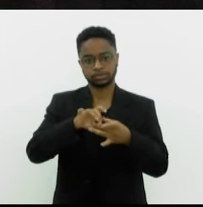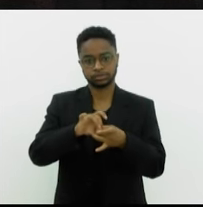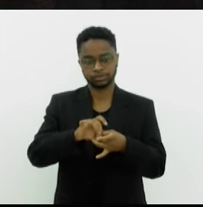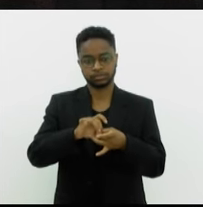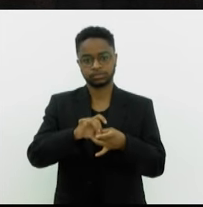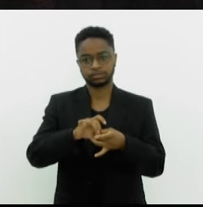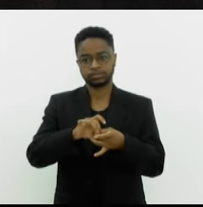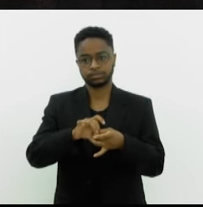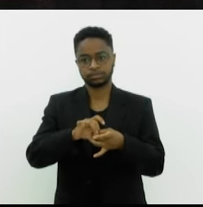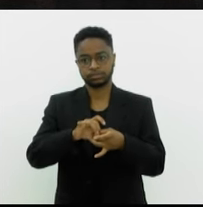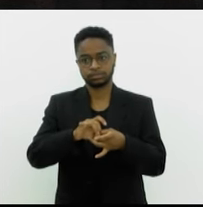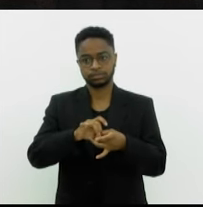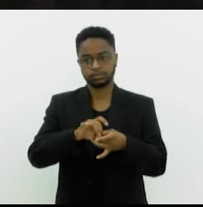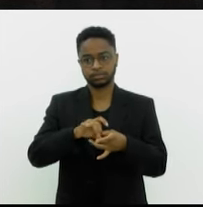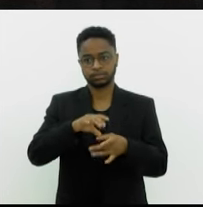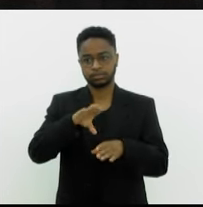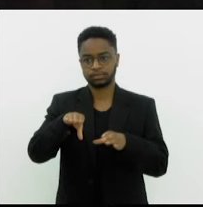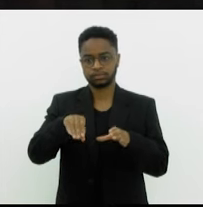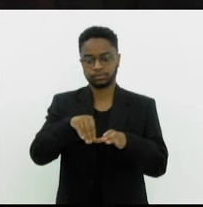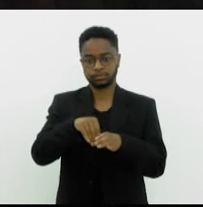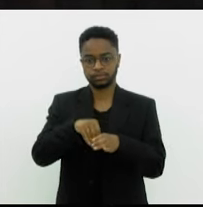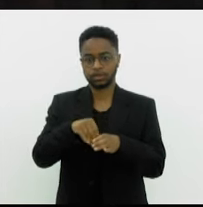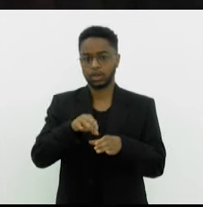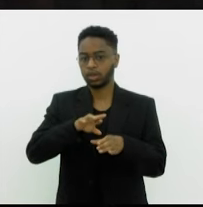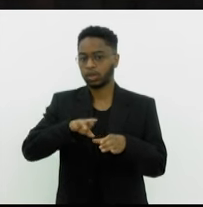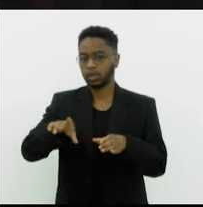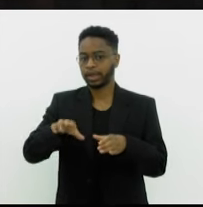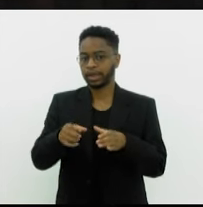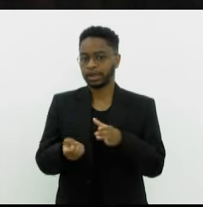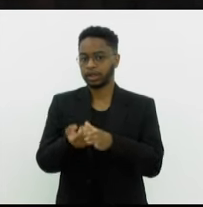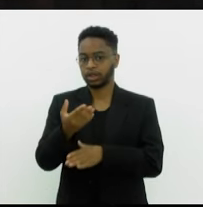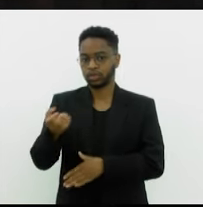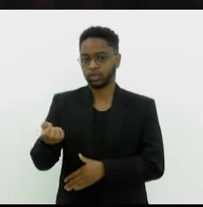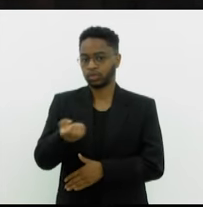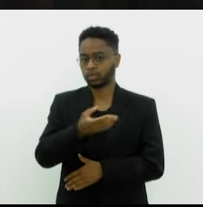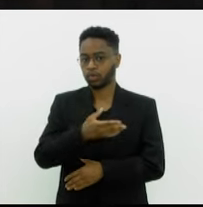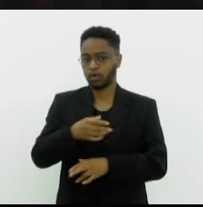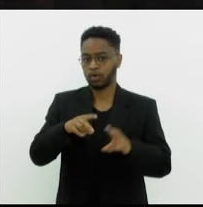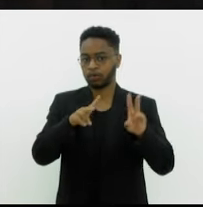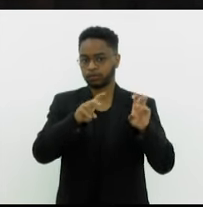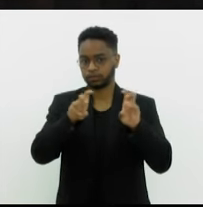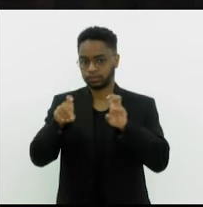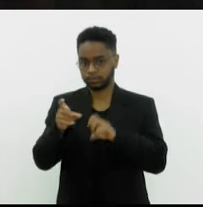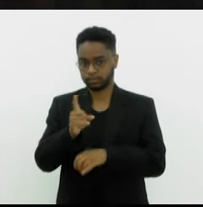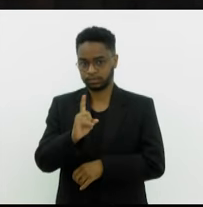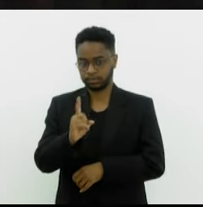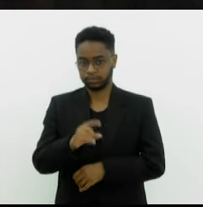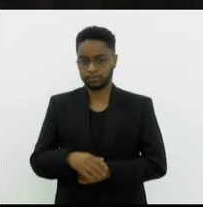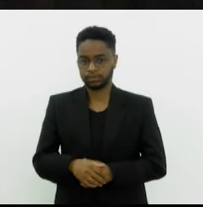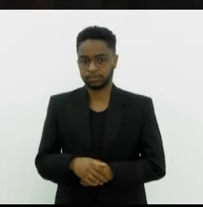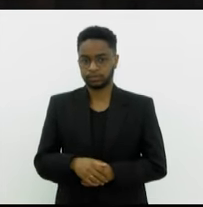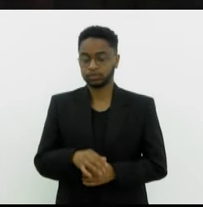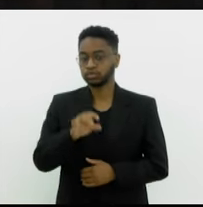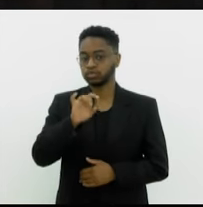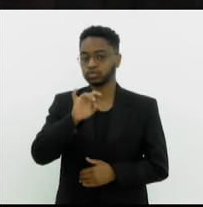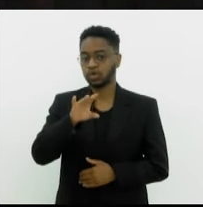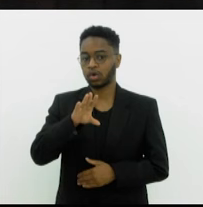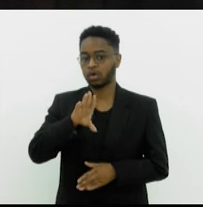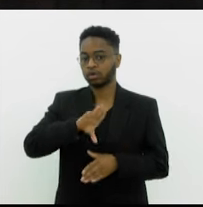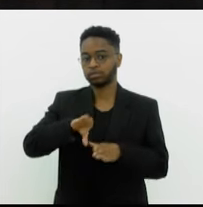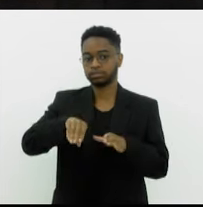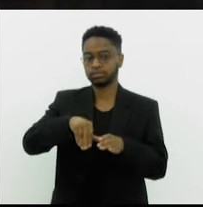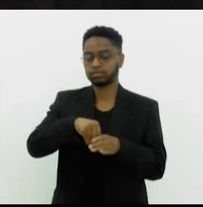Internaliza. Não está criando novos dispositivos. Está internalizando